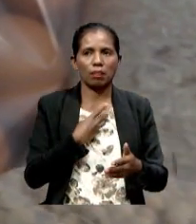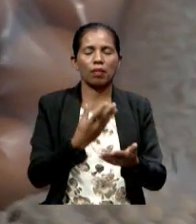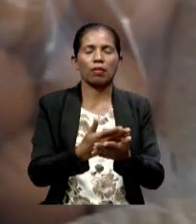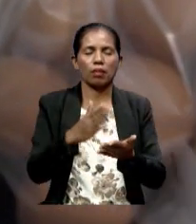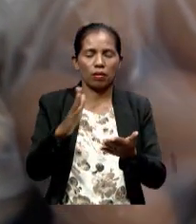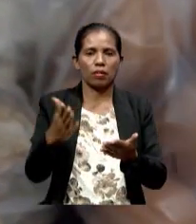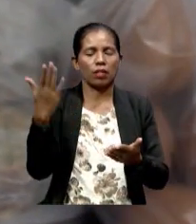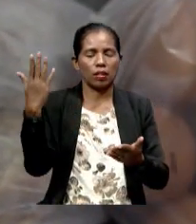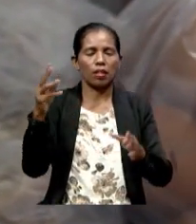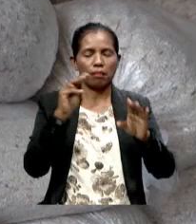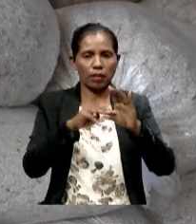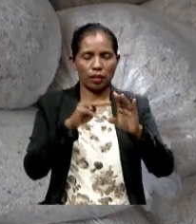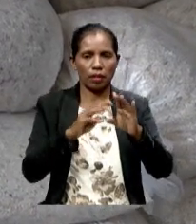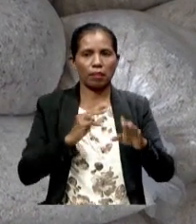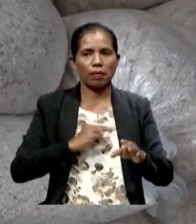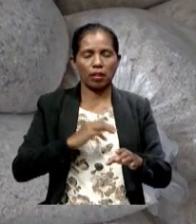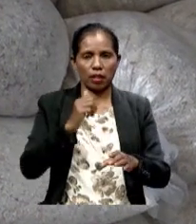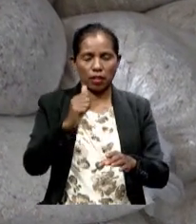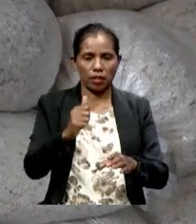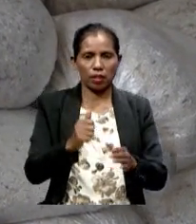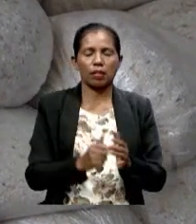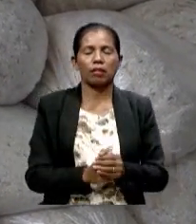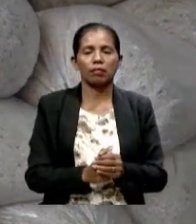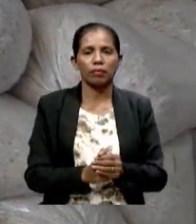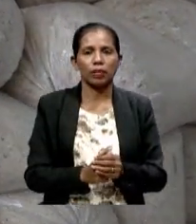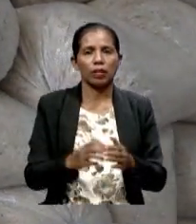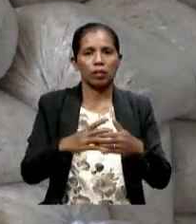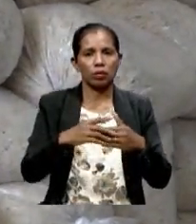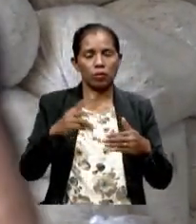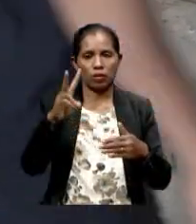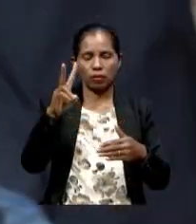i merkaru malian duni, amin hola mina masa ida $2 75 sen,